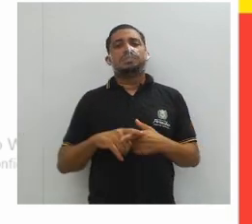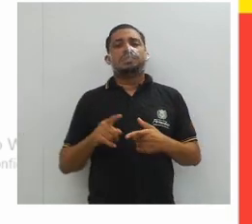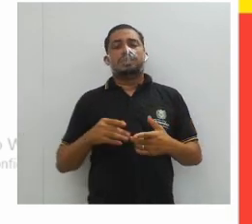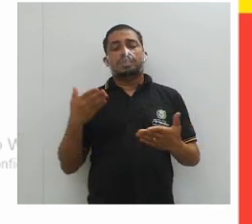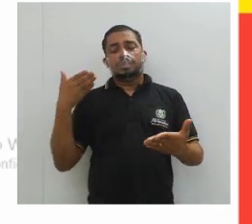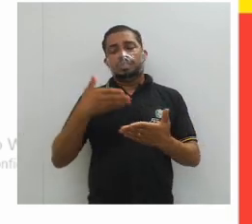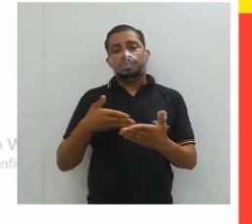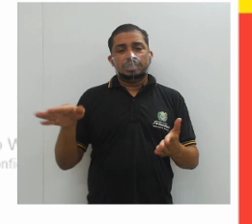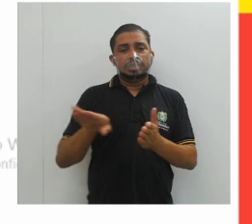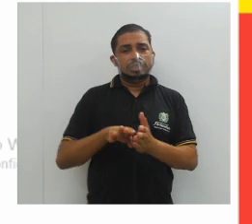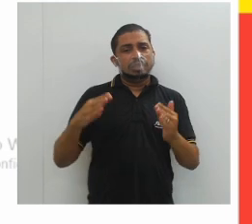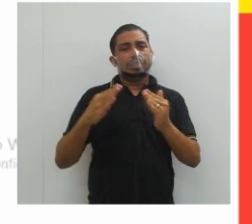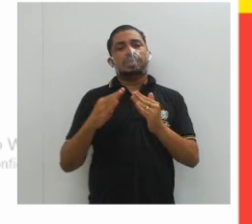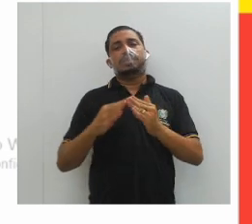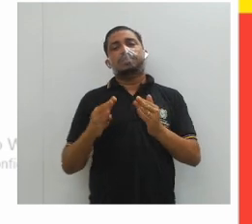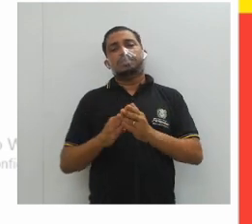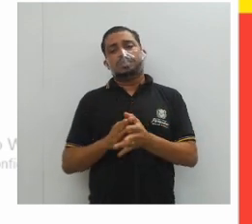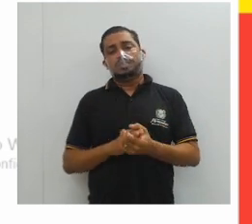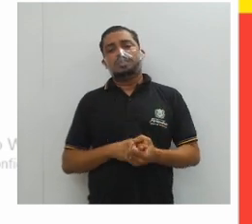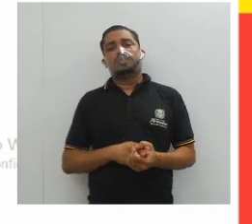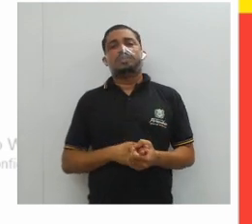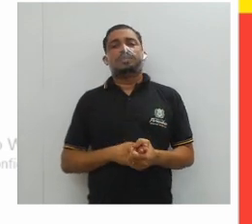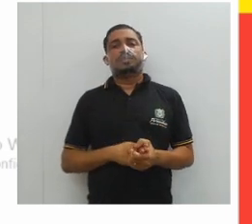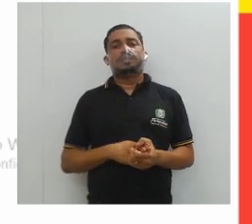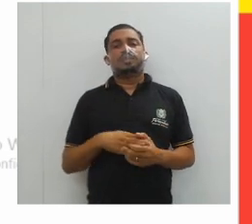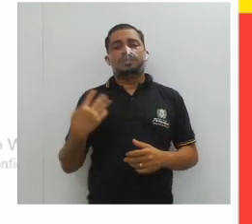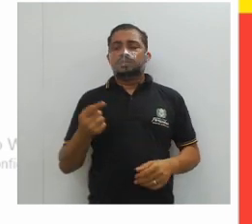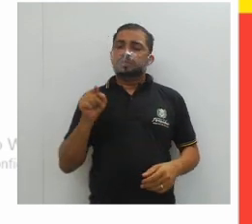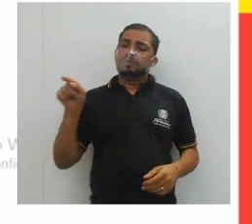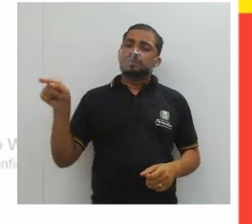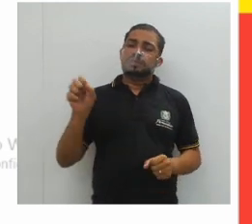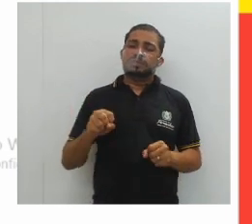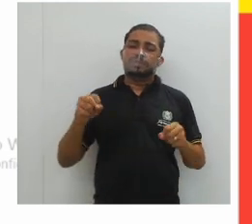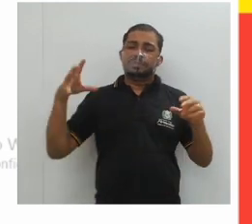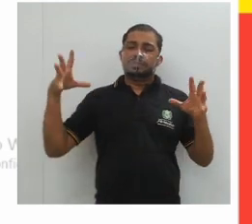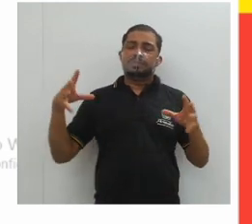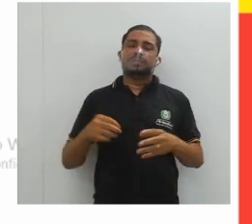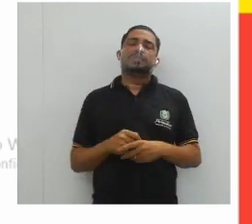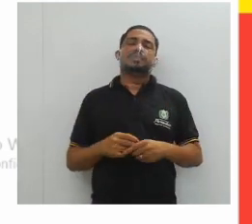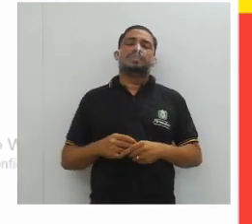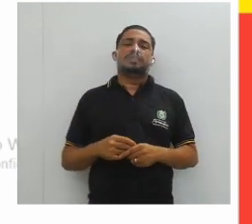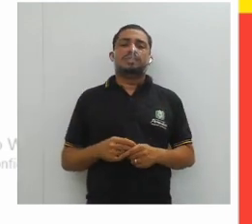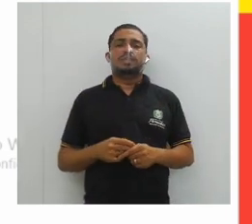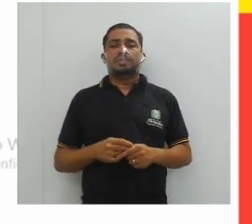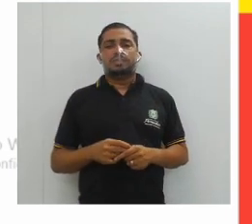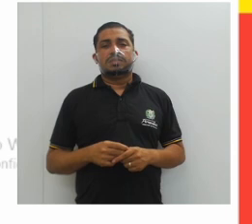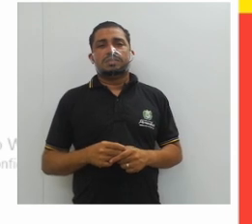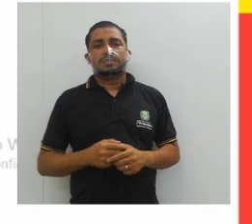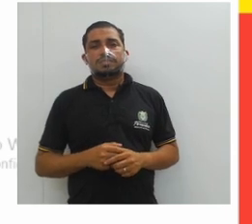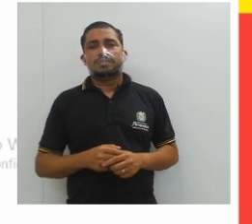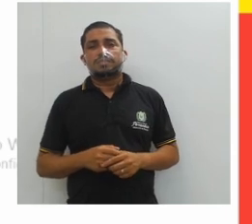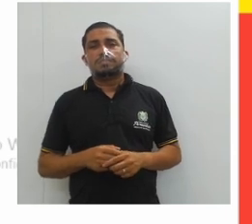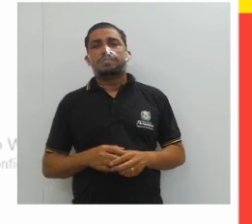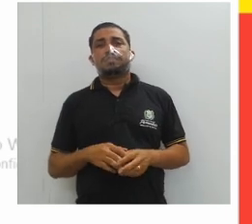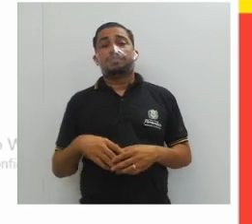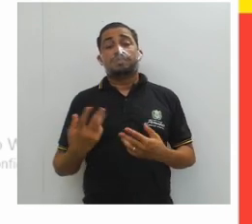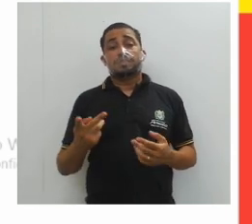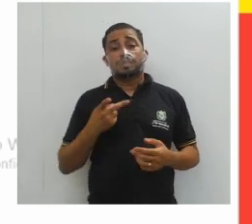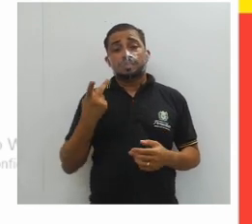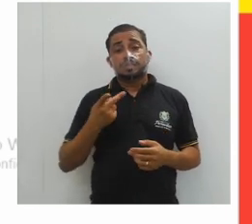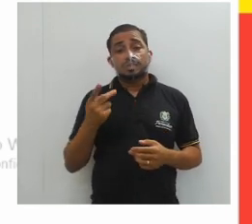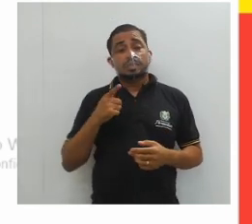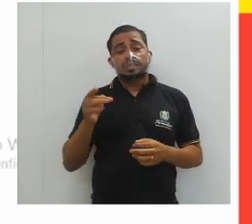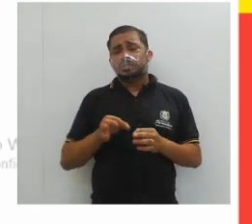até chegar ao alcance do nosso dedo e a gente pode dar os starts, né? A gente fala disso